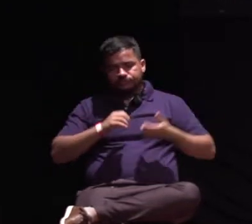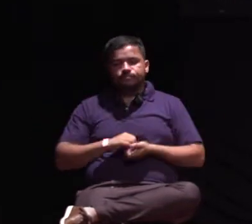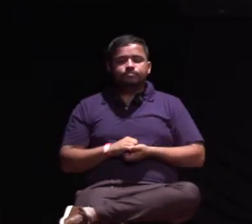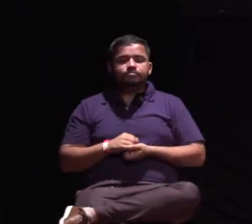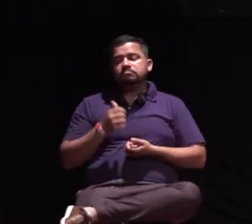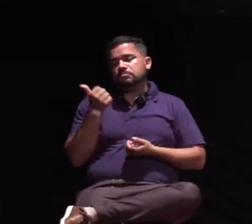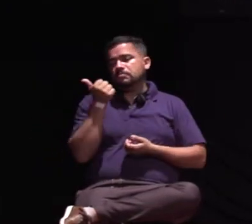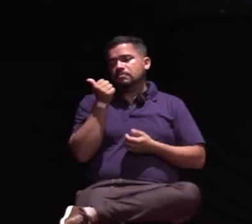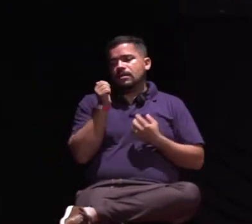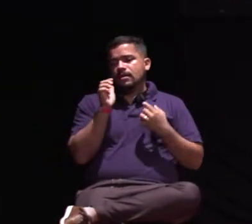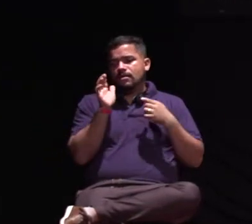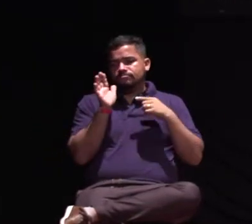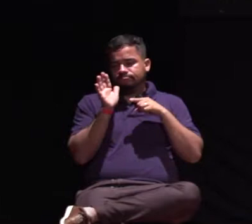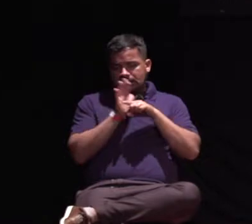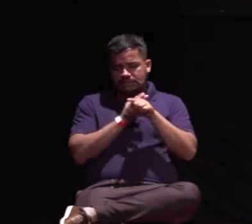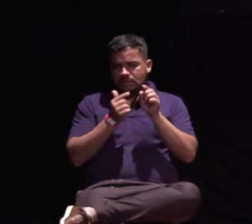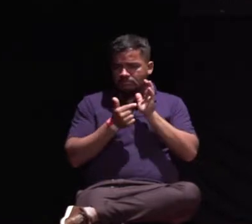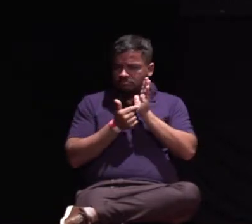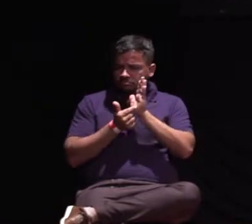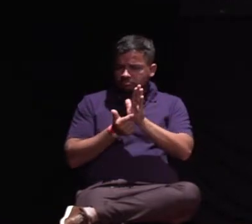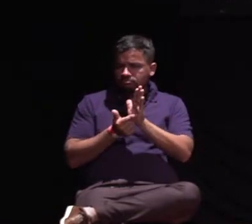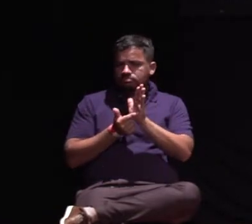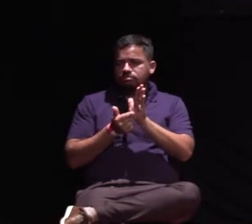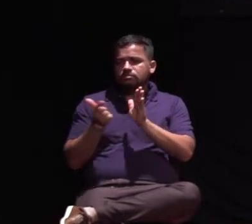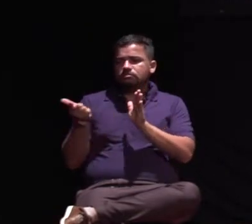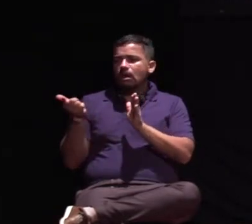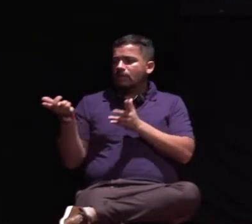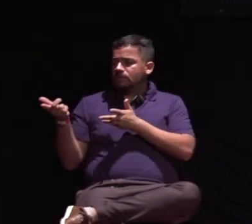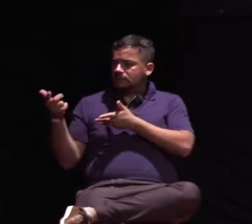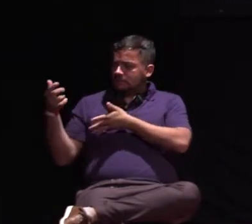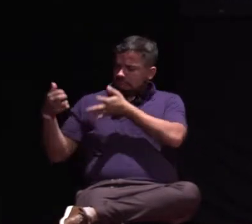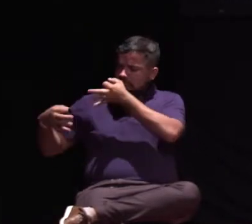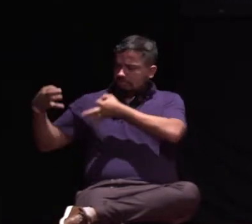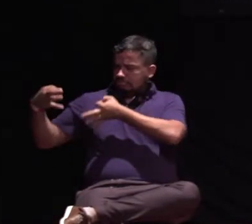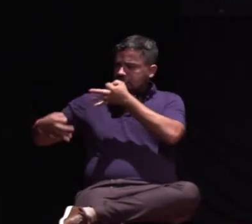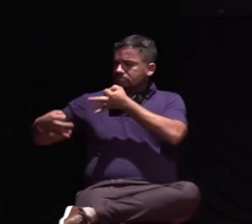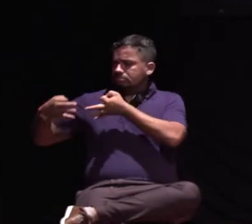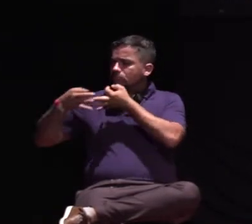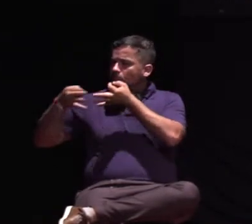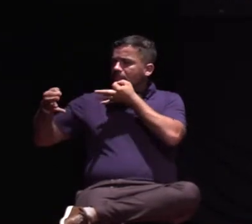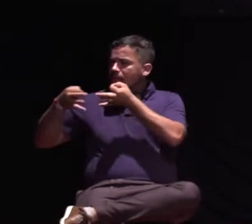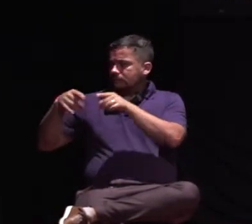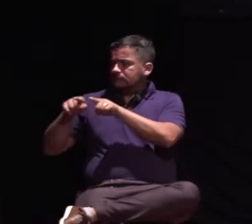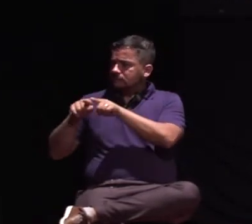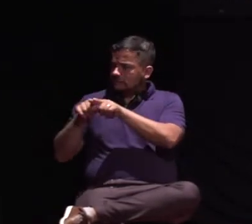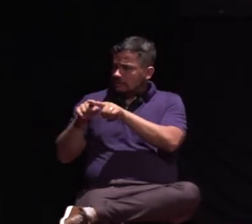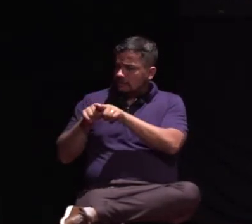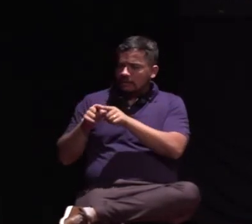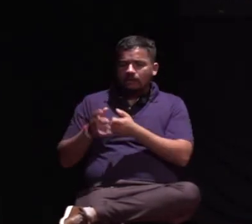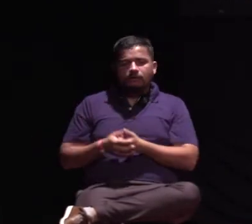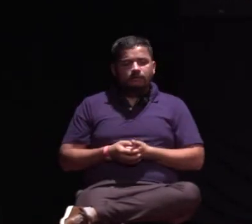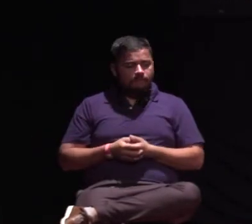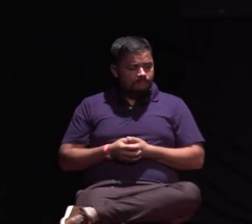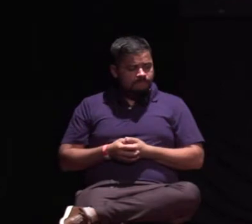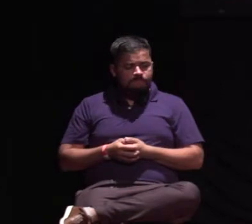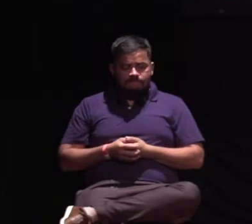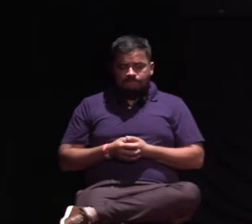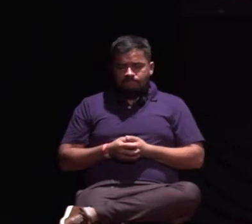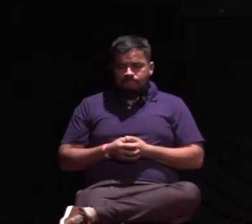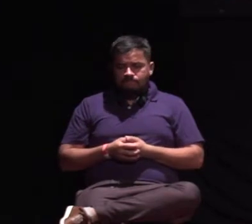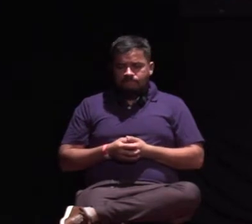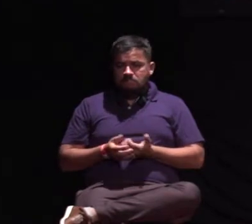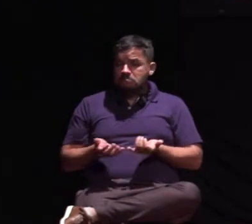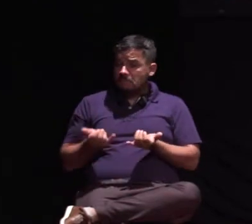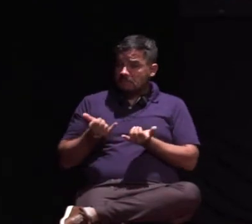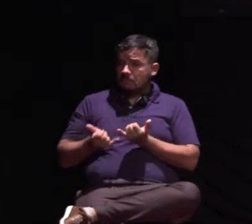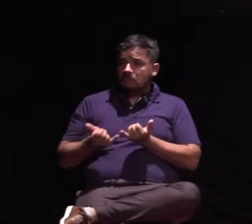primeira questão que eu gostaria de colocar e que eu gostaria que vocês comentassem, e que também, em alguma medida, aparece